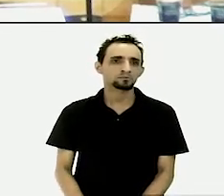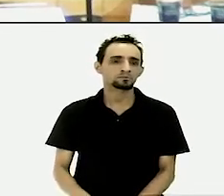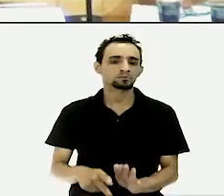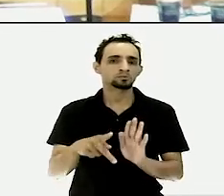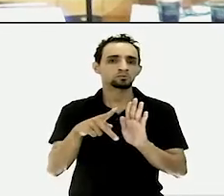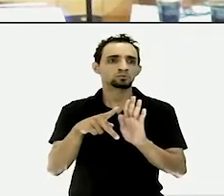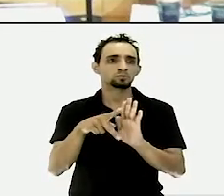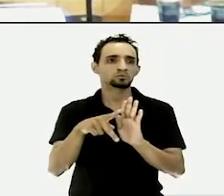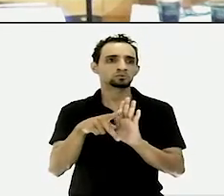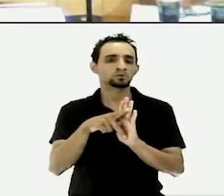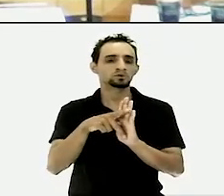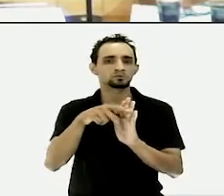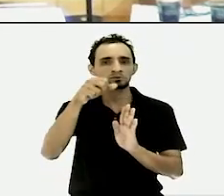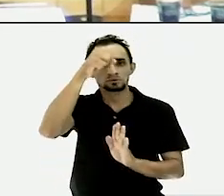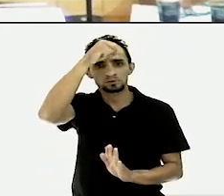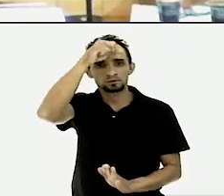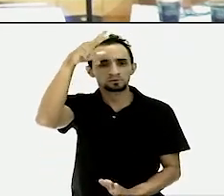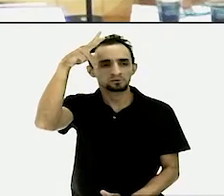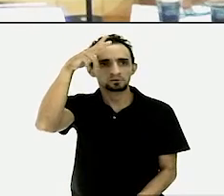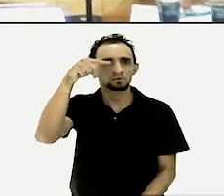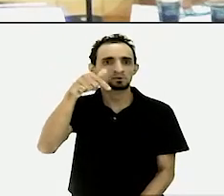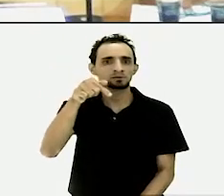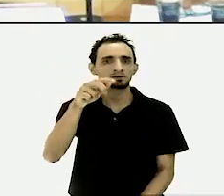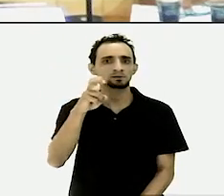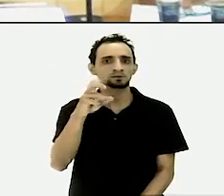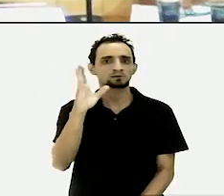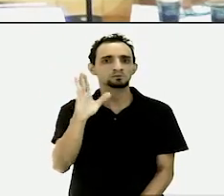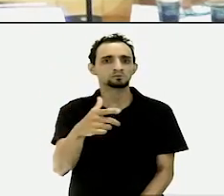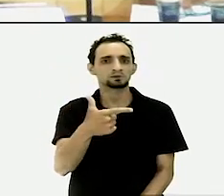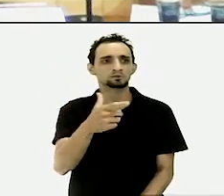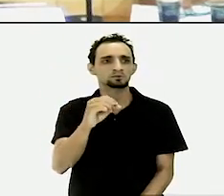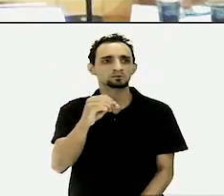Dias, digníssimo presidente da Câmara Municipal de Agudos.